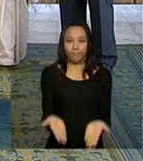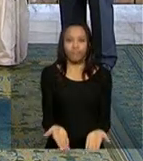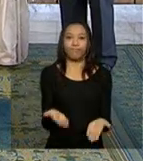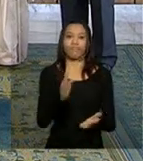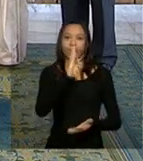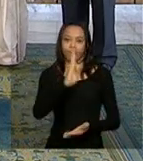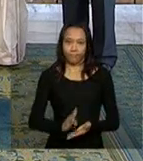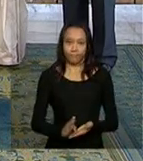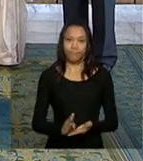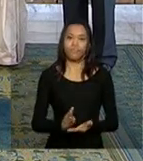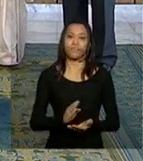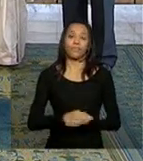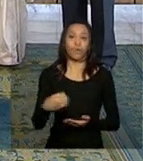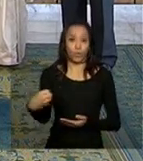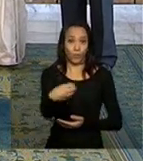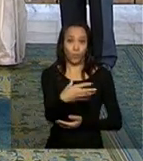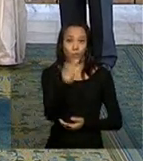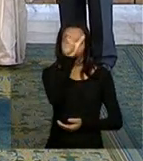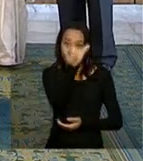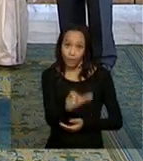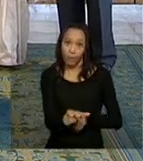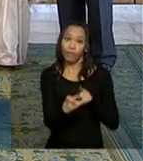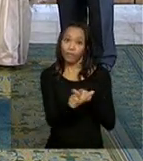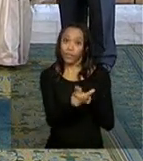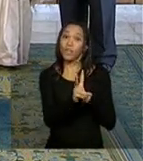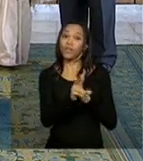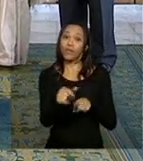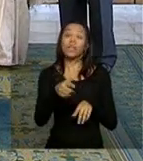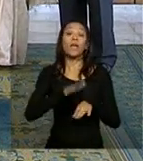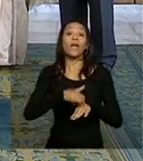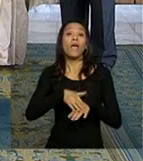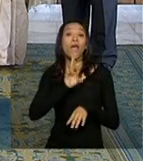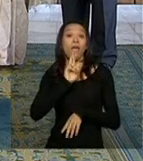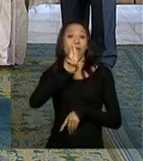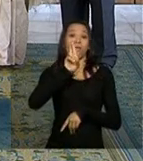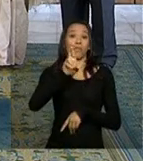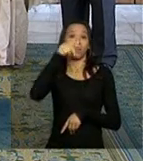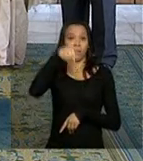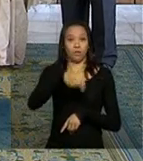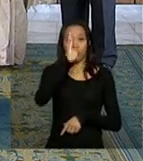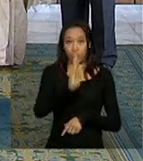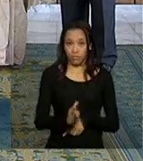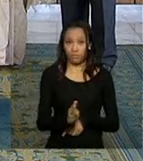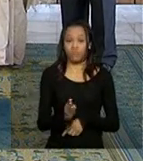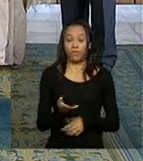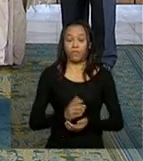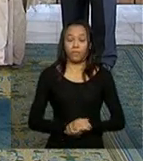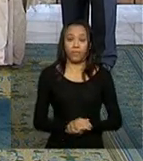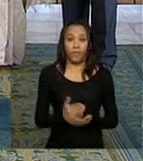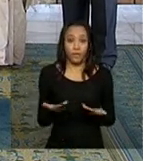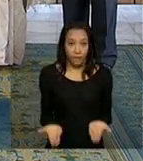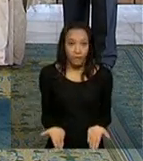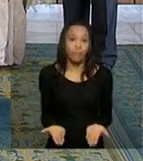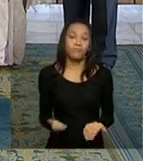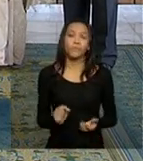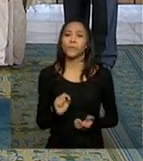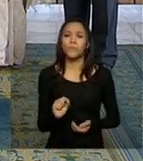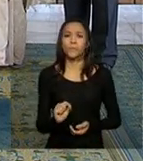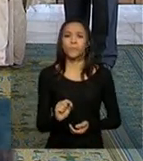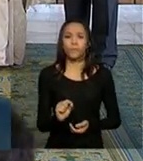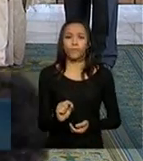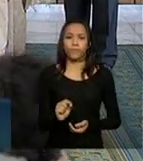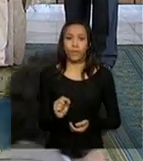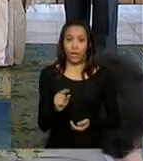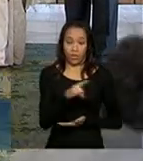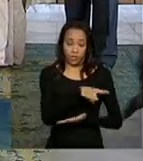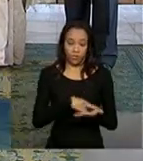indica o novo embaixador que será o seu representante aqui no Brasil. Então, na prática, a